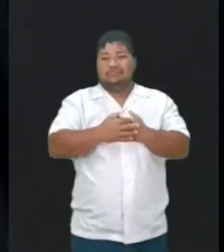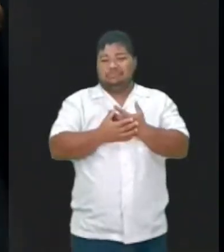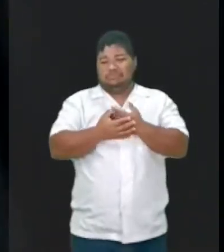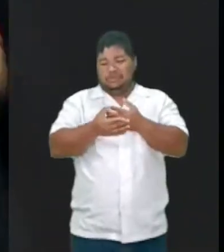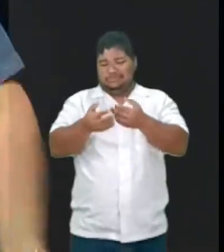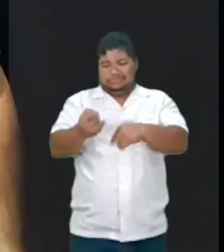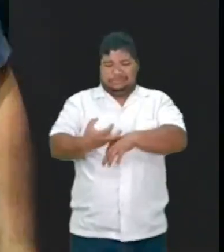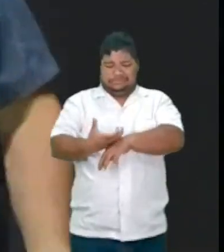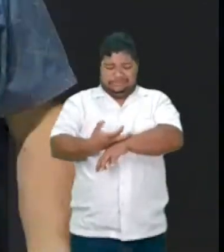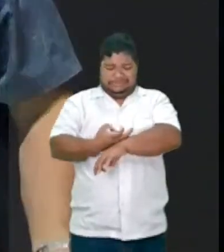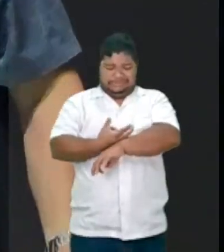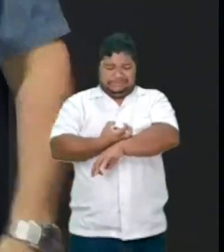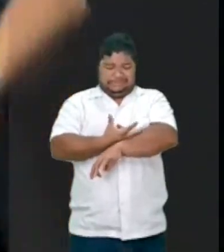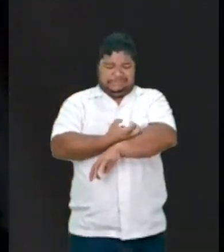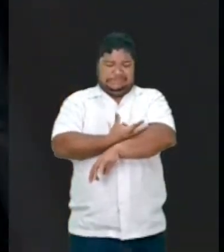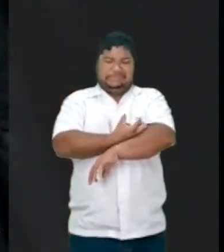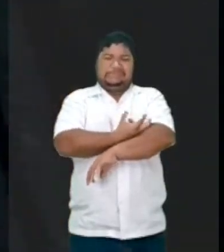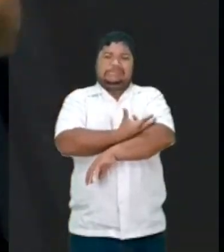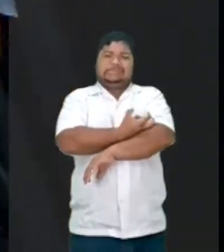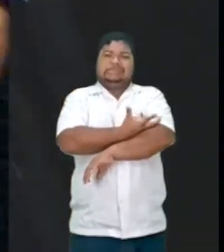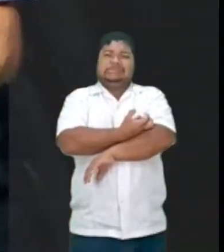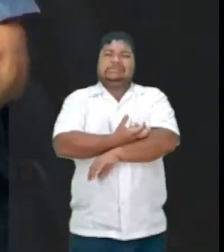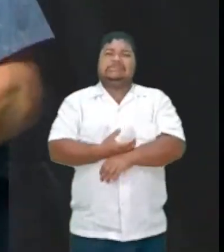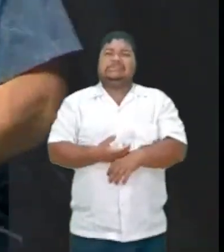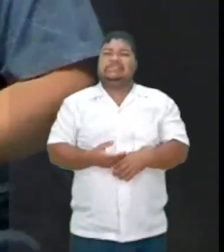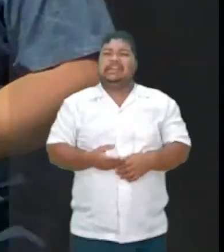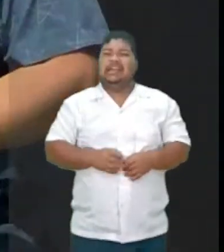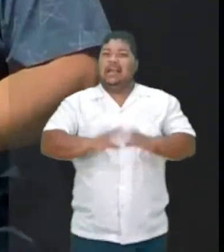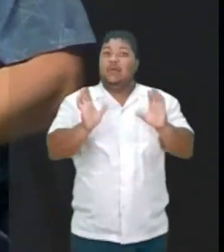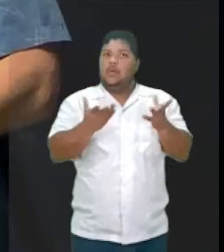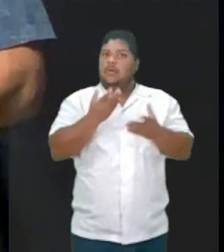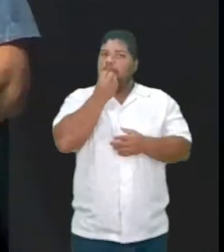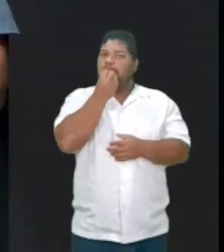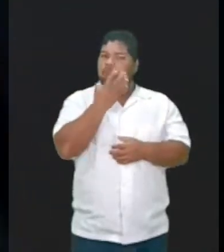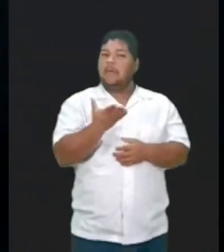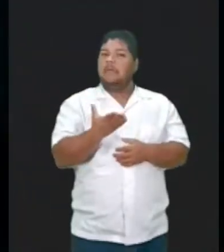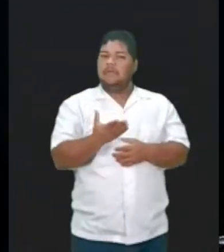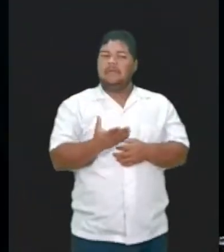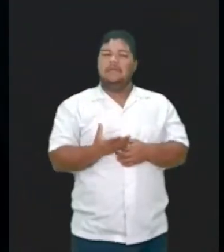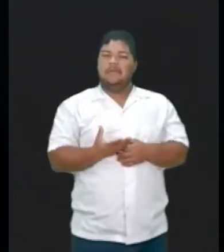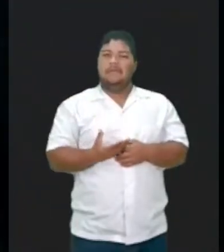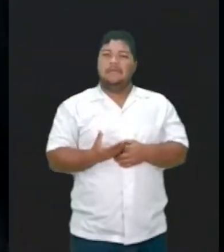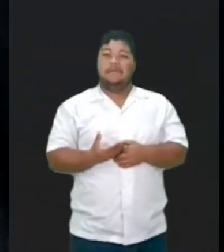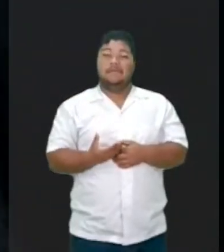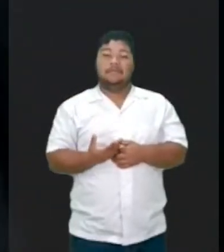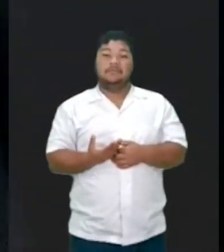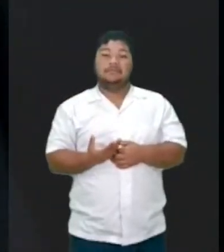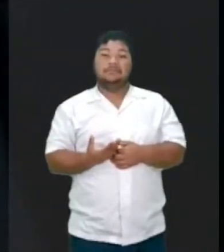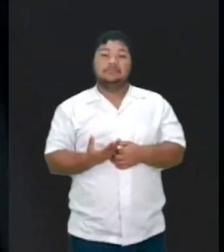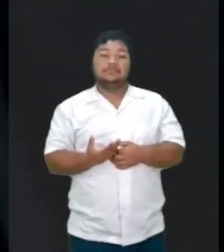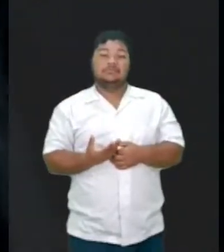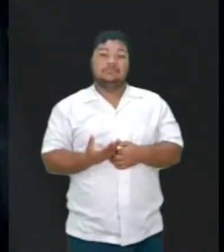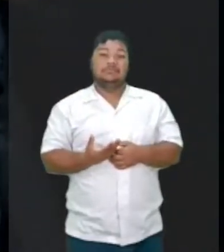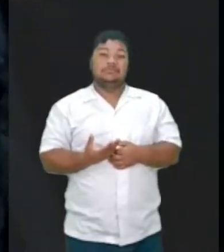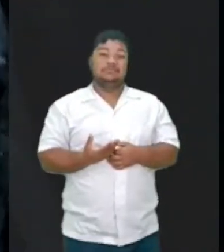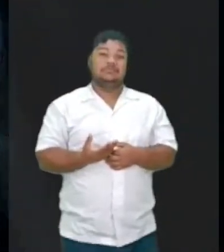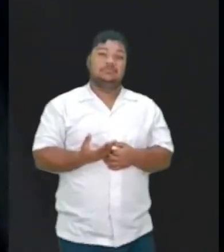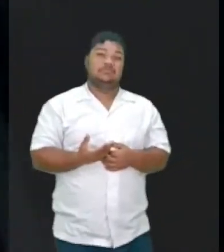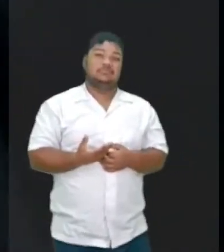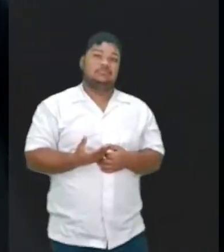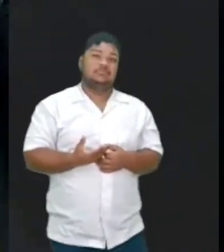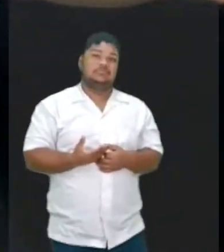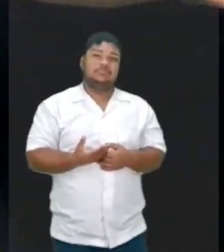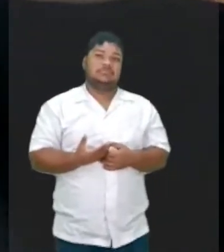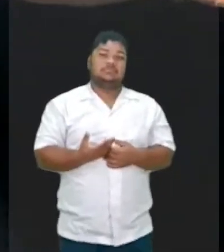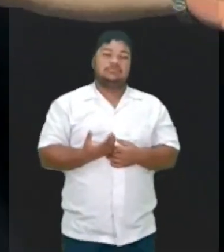ali prestes à morte, e agora o homem está bem. E ele ficou tão empolgado com aquela visita que mostrou todas